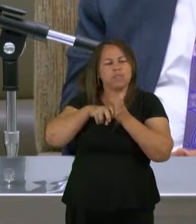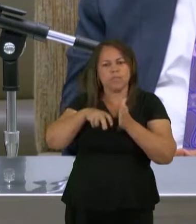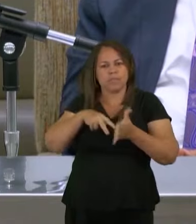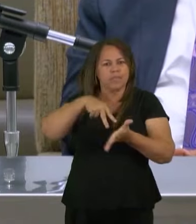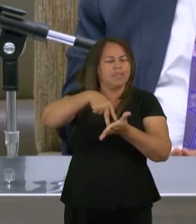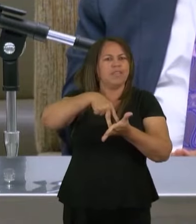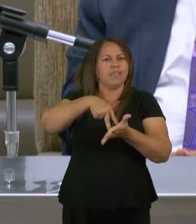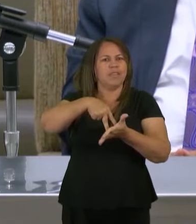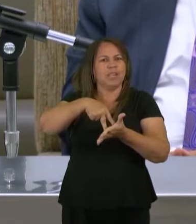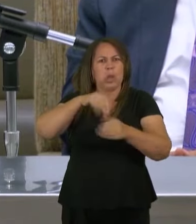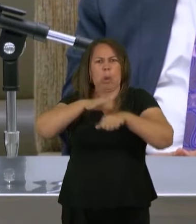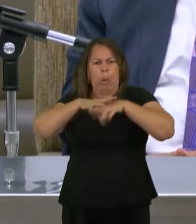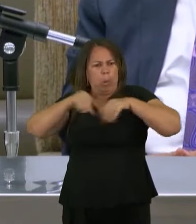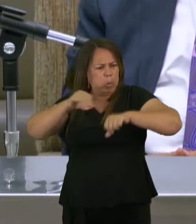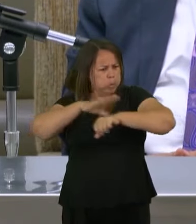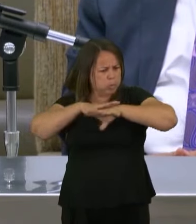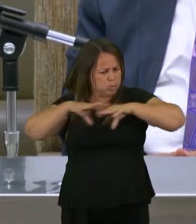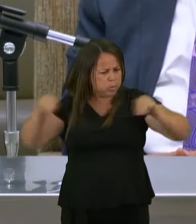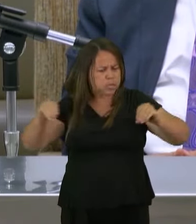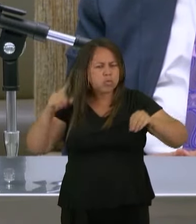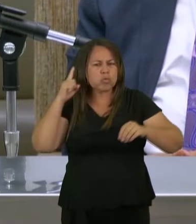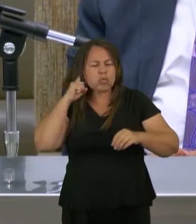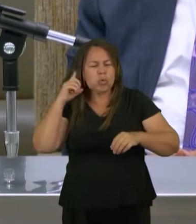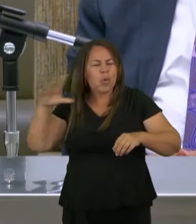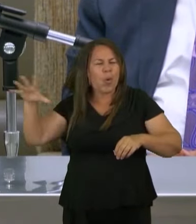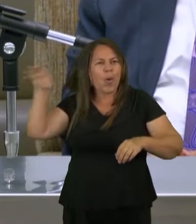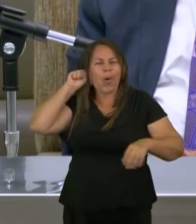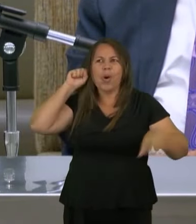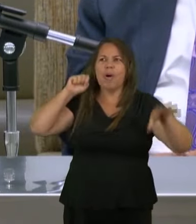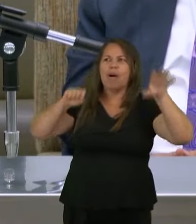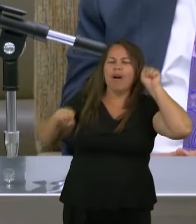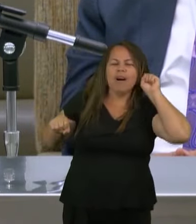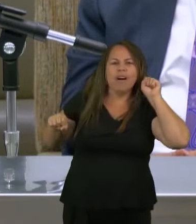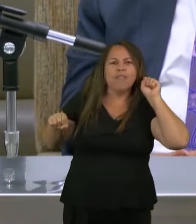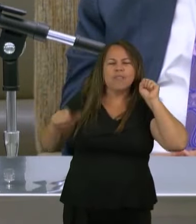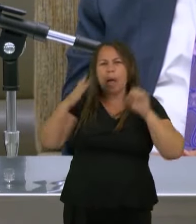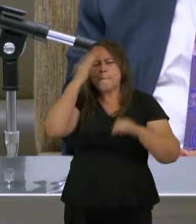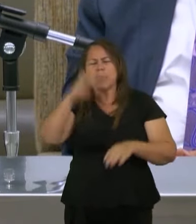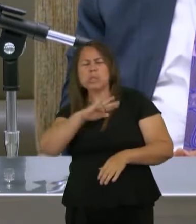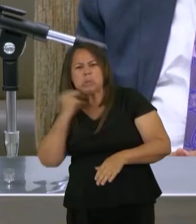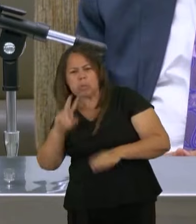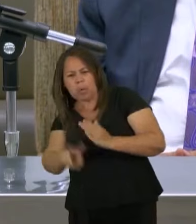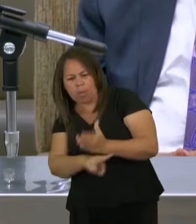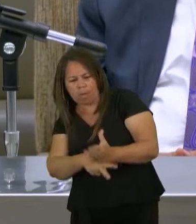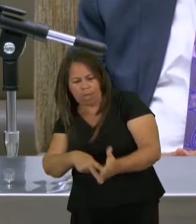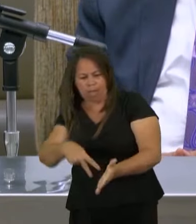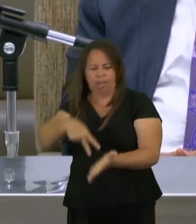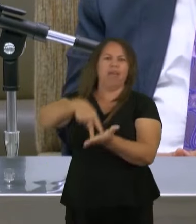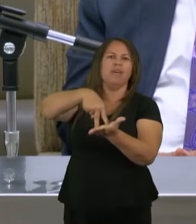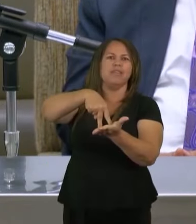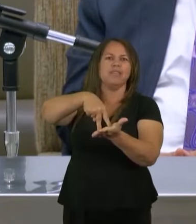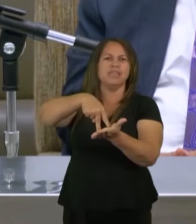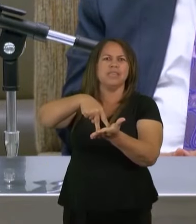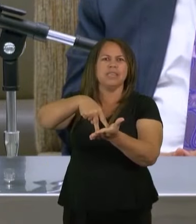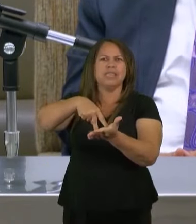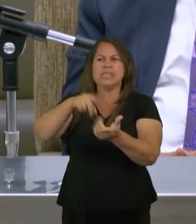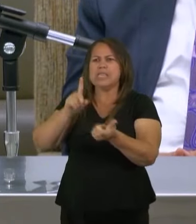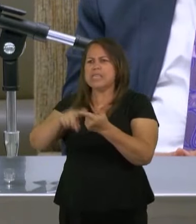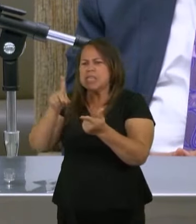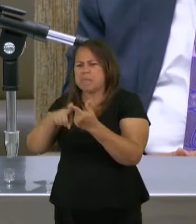leprosos são limpos e os surdos ouvem, os mortos são ressuscitados e aos pobres